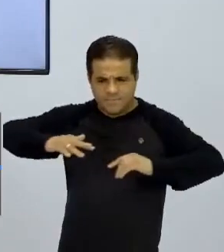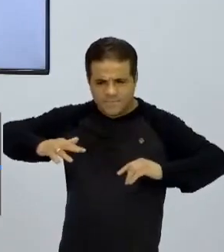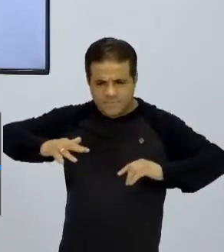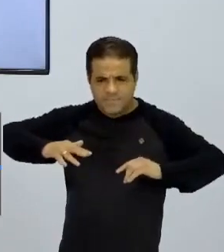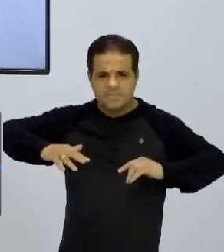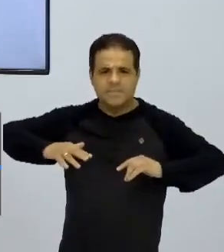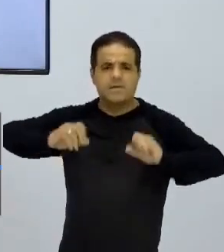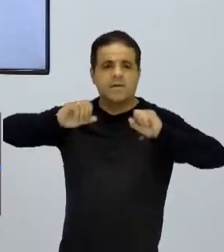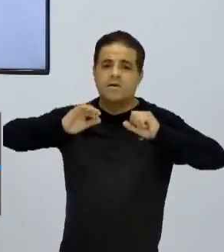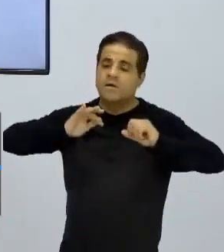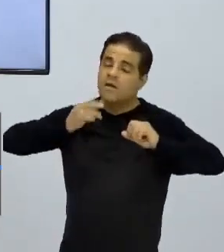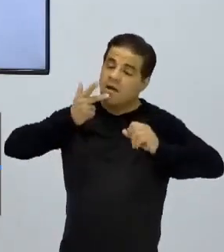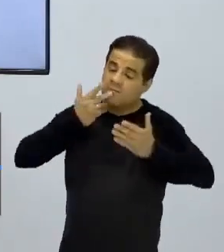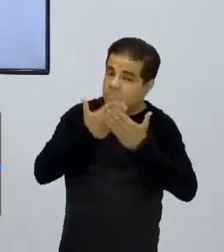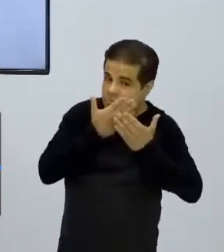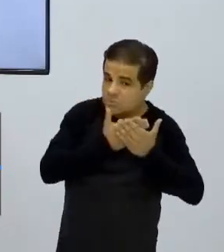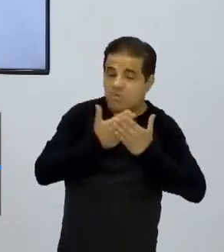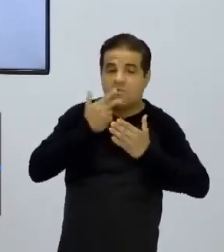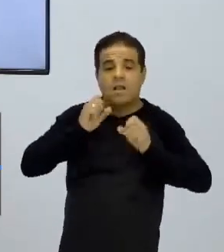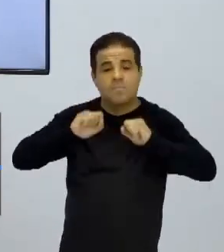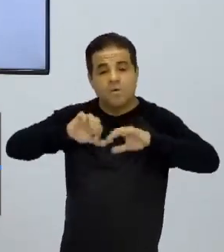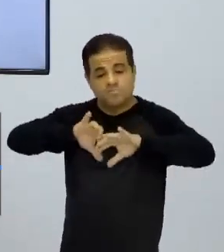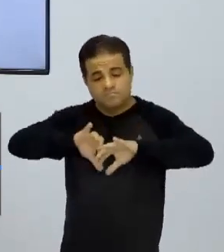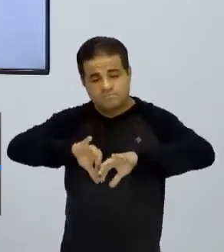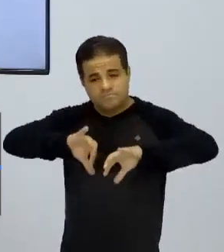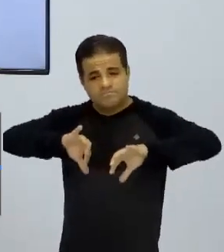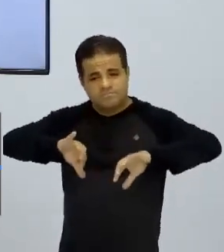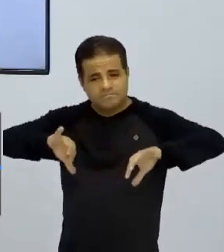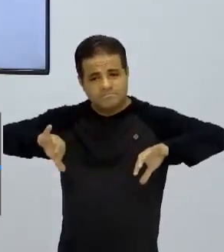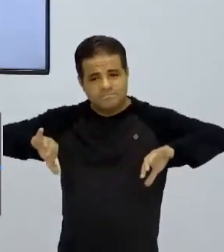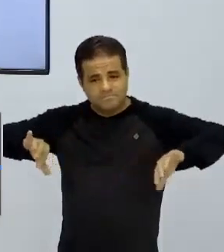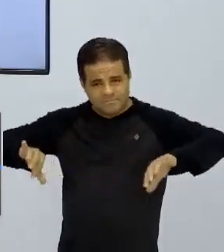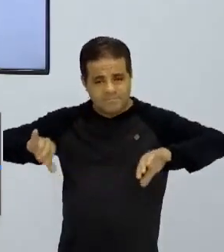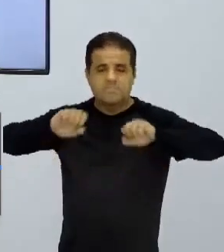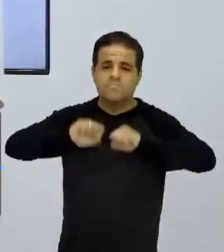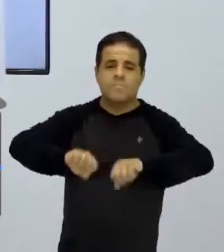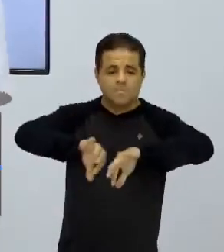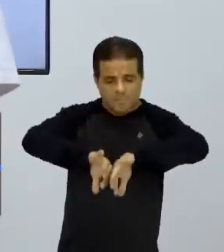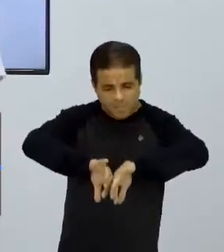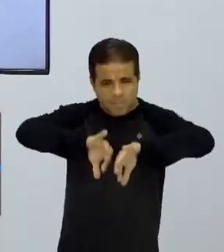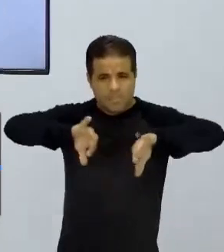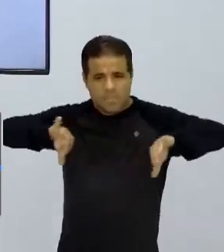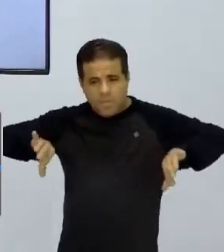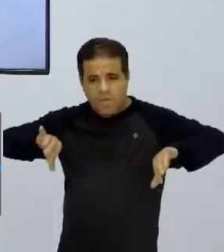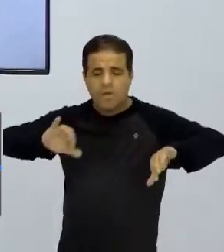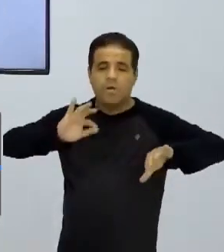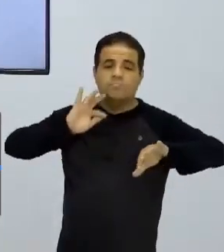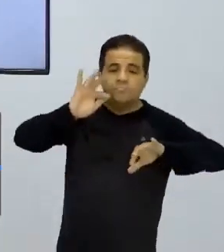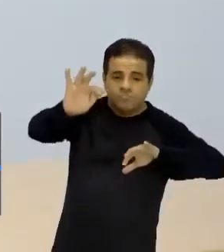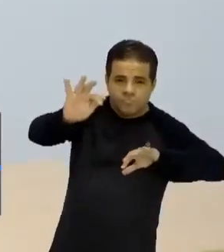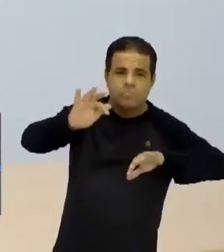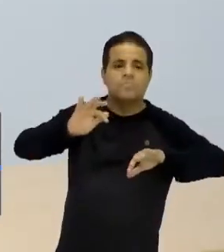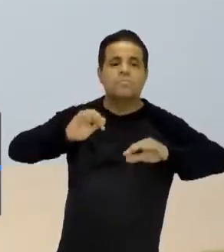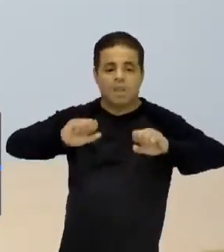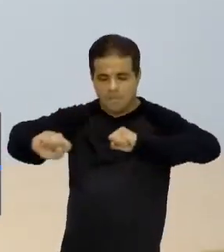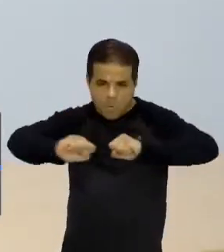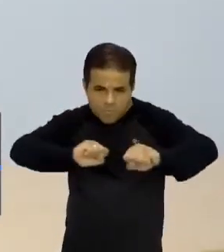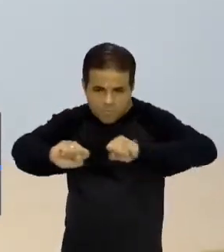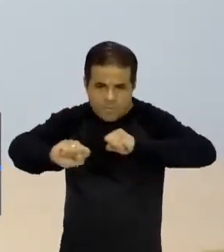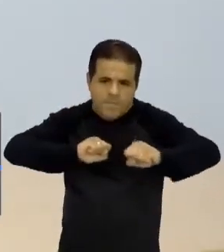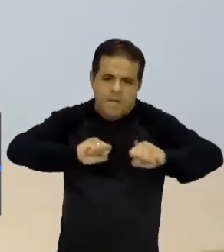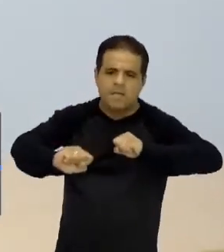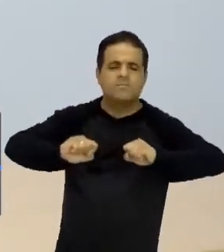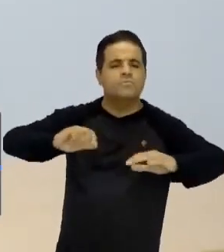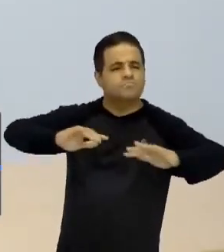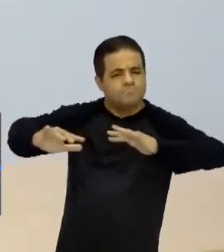parte pode se separar do continente africano aí, né? Caramba. Então é uma situação aí. E está em movimento ali, né? Está em movimento, né? Então,